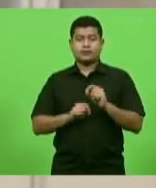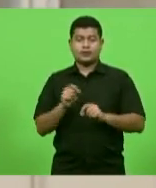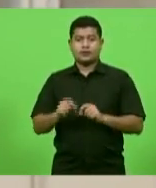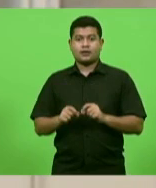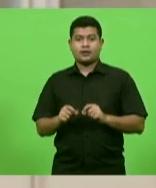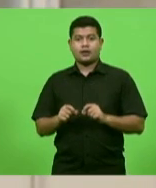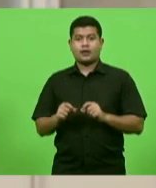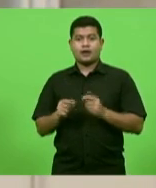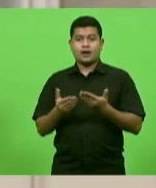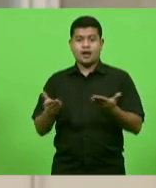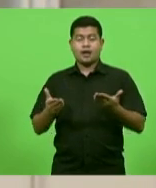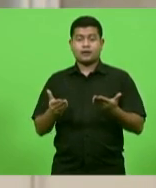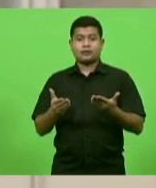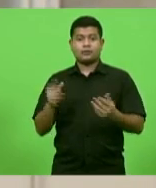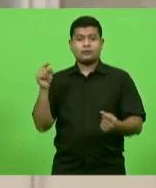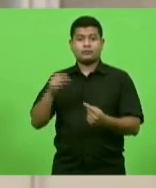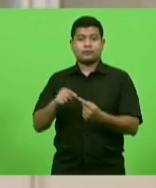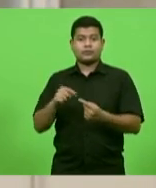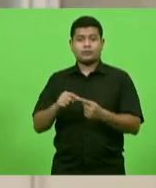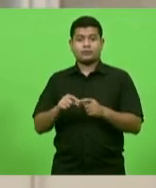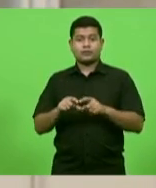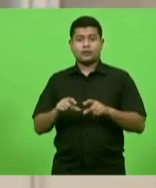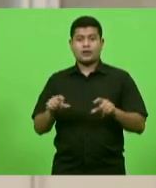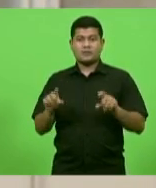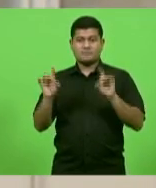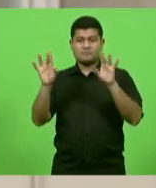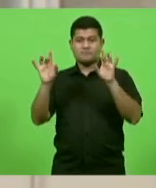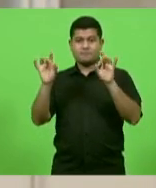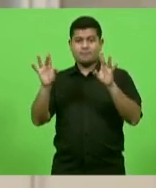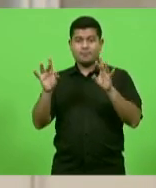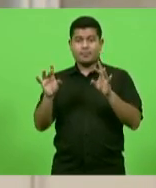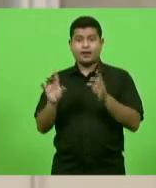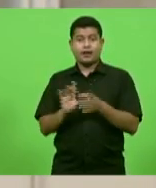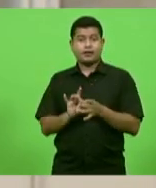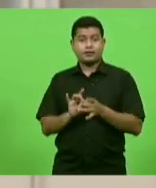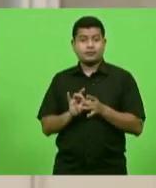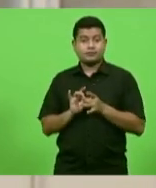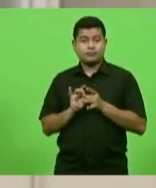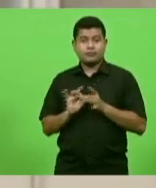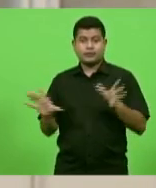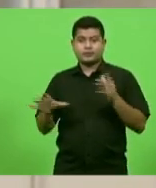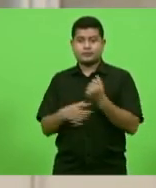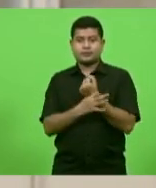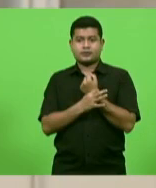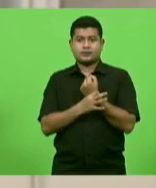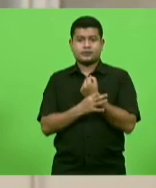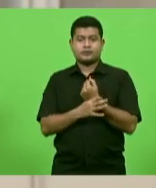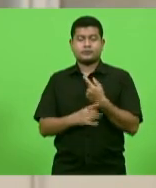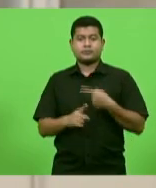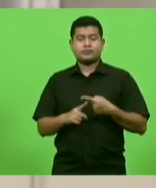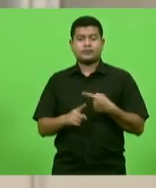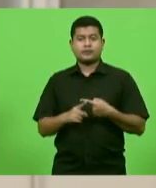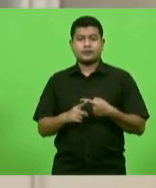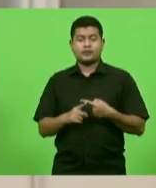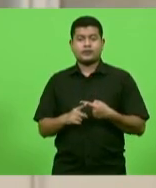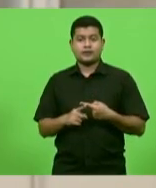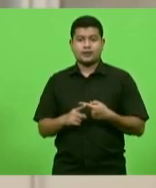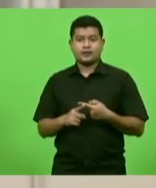eu previa dispunha uma exceção para dispensa dessas mesmas garantias específicas